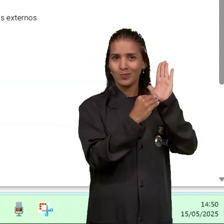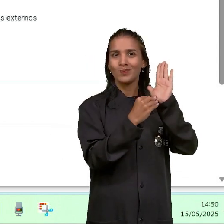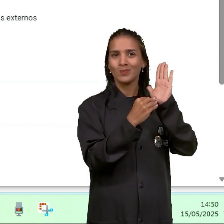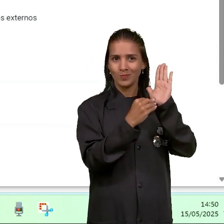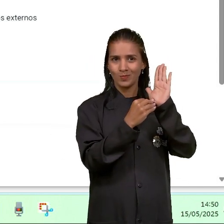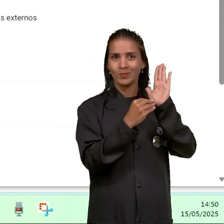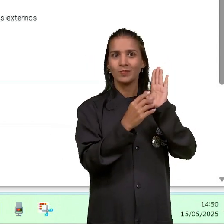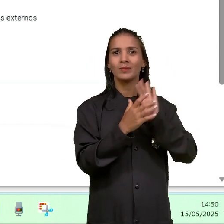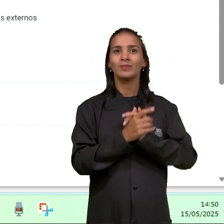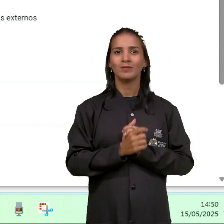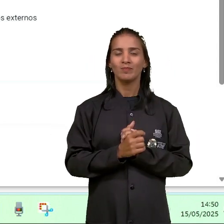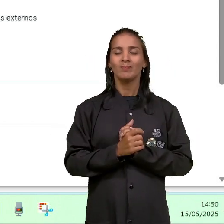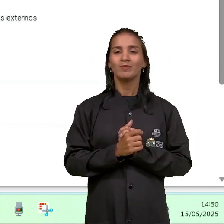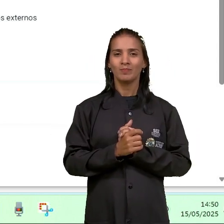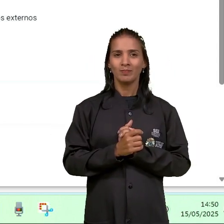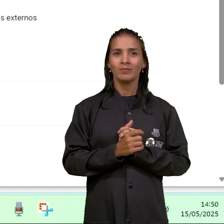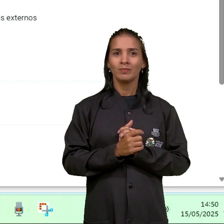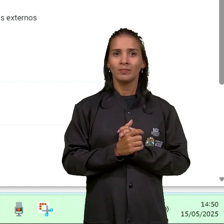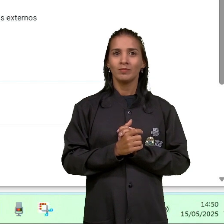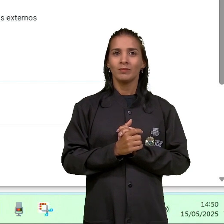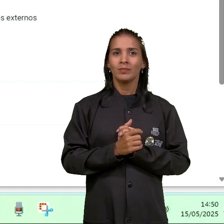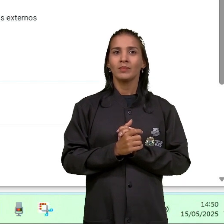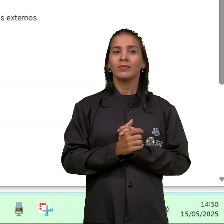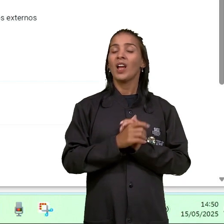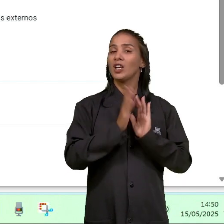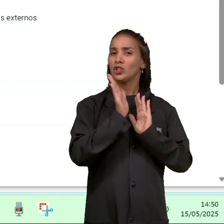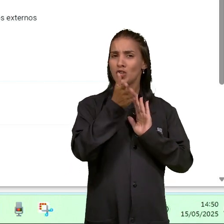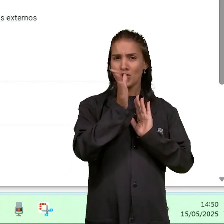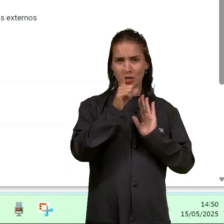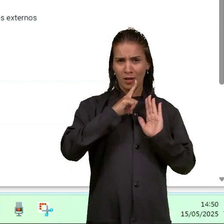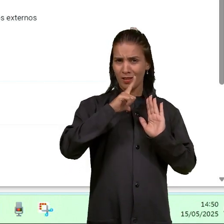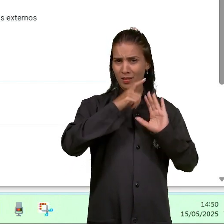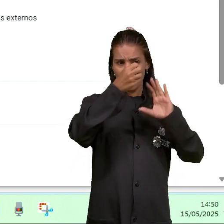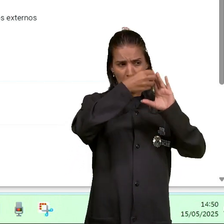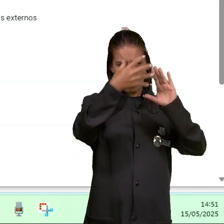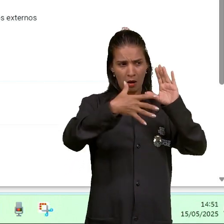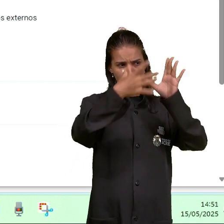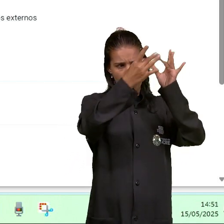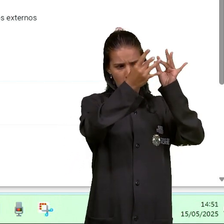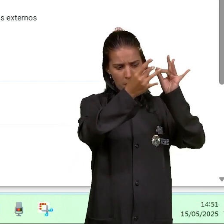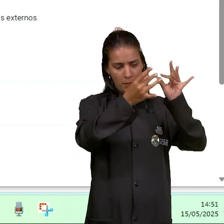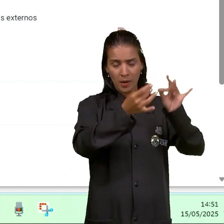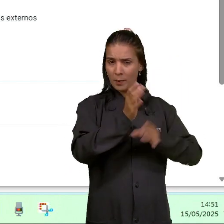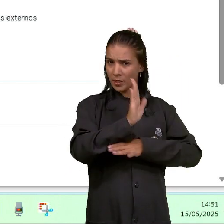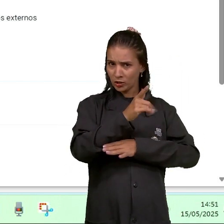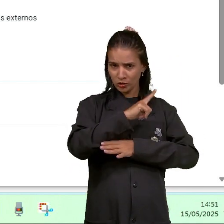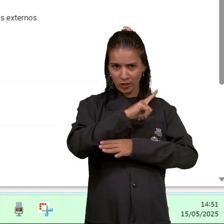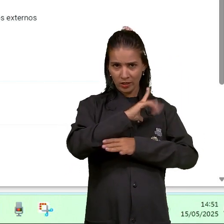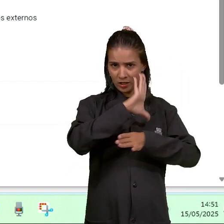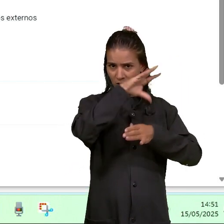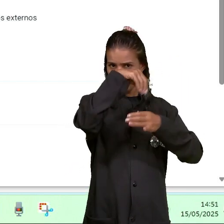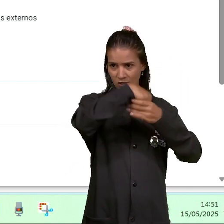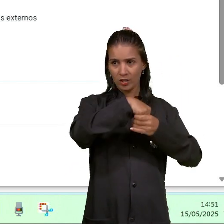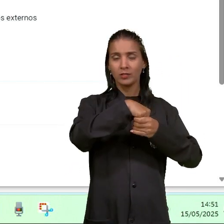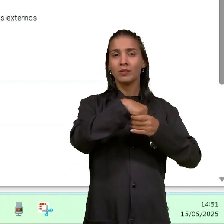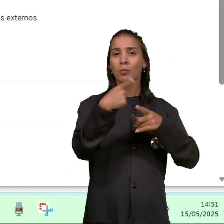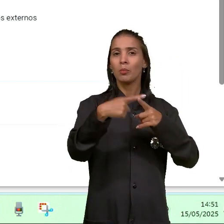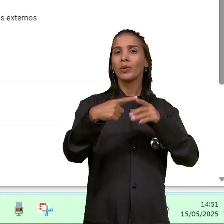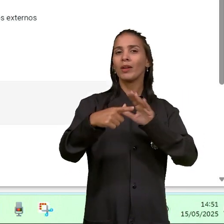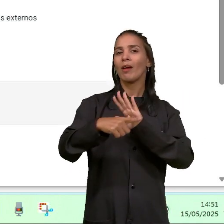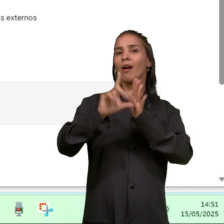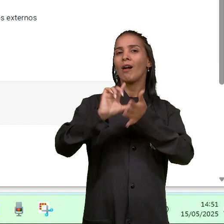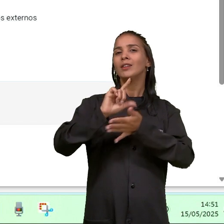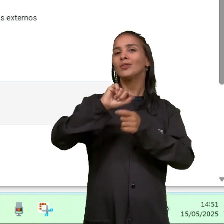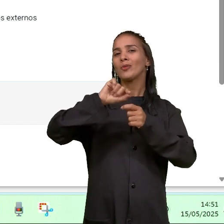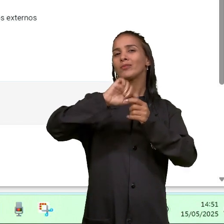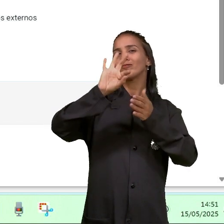Então, quando eu coloco aqui Abaco, ele já me coloca aqui, ó, o nome da pessoa que está, o e-mail que vai ser enviado para aquela pessoa. Aqui